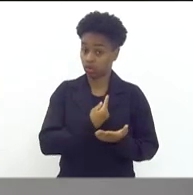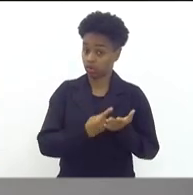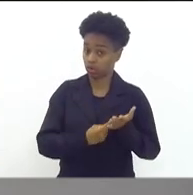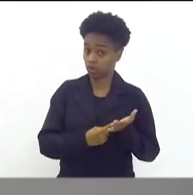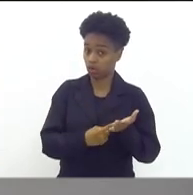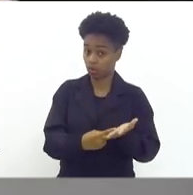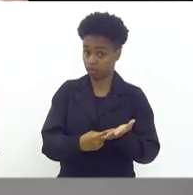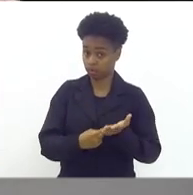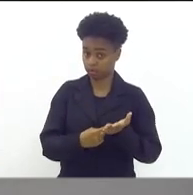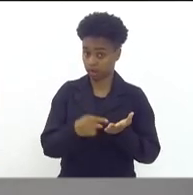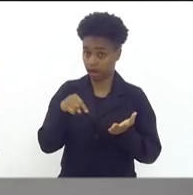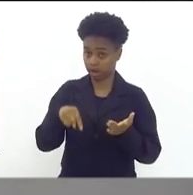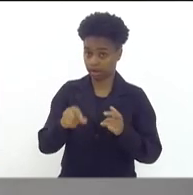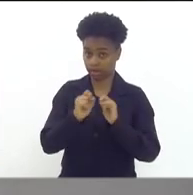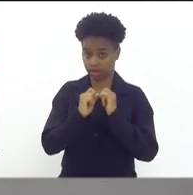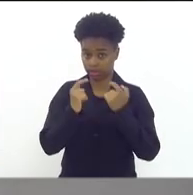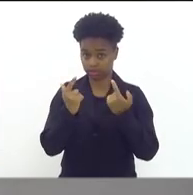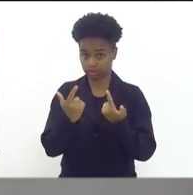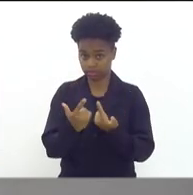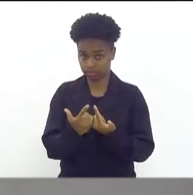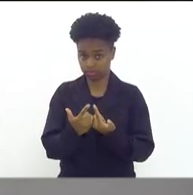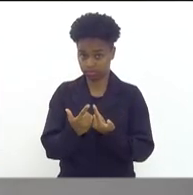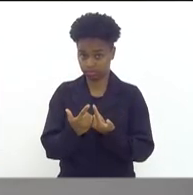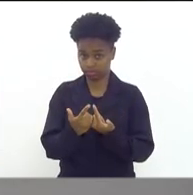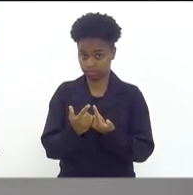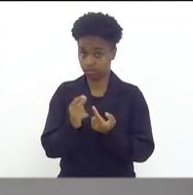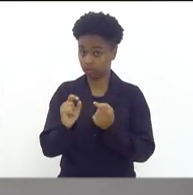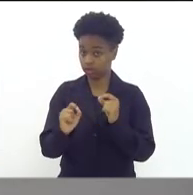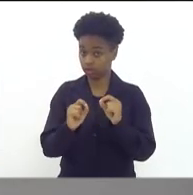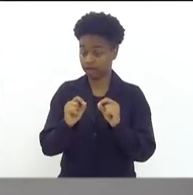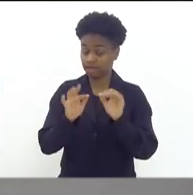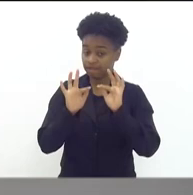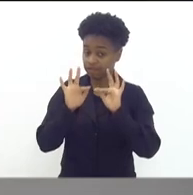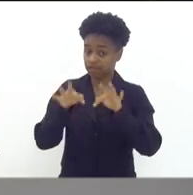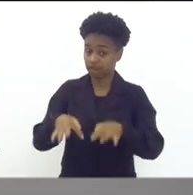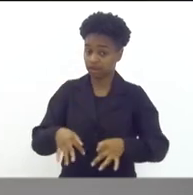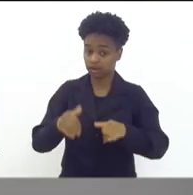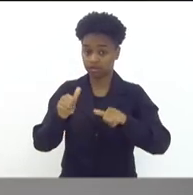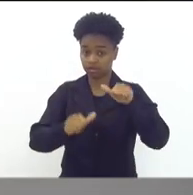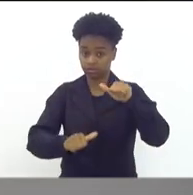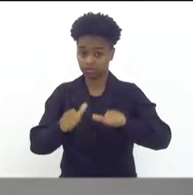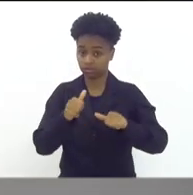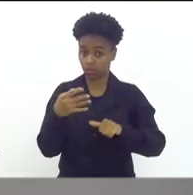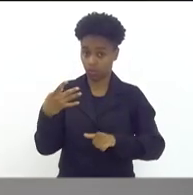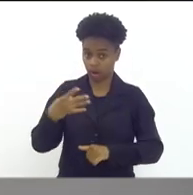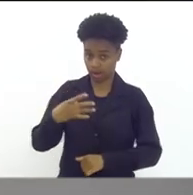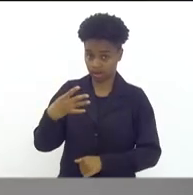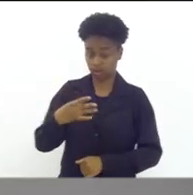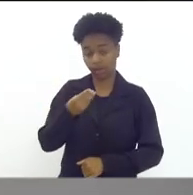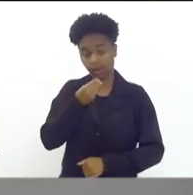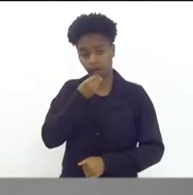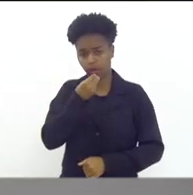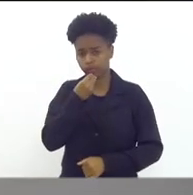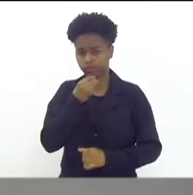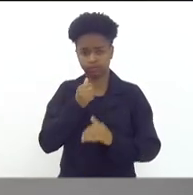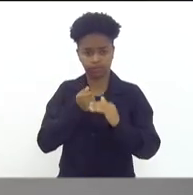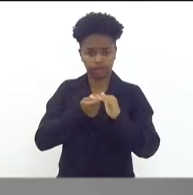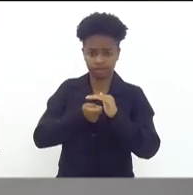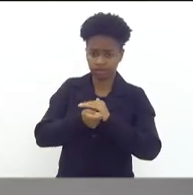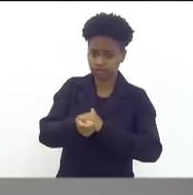com parlamento é encerrar de uma vez por todas essa quarta revisão e por Óbvio investimentos